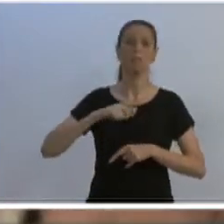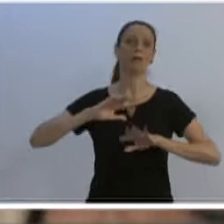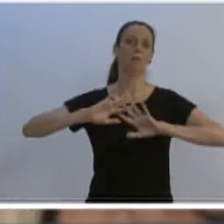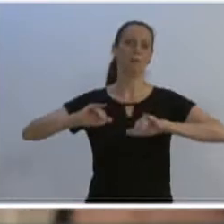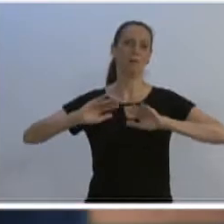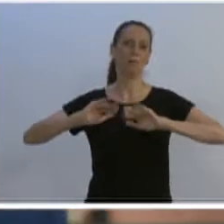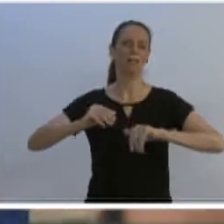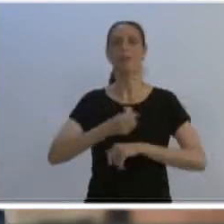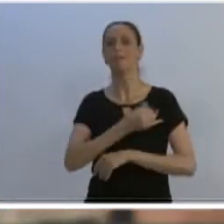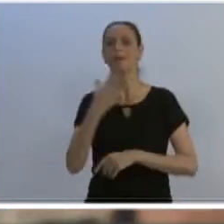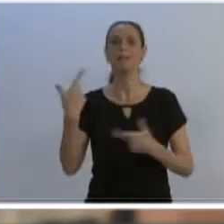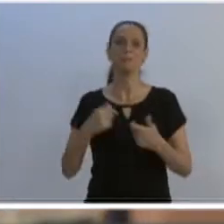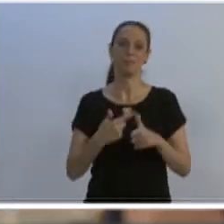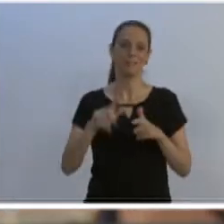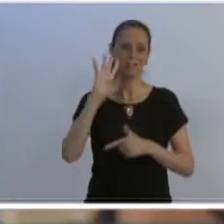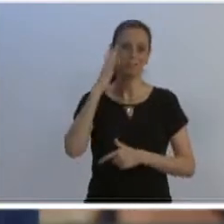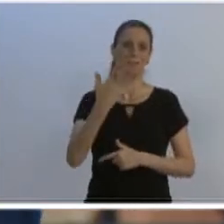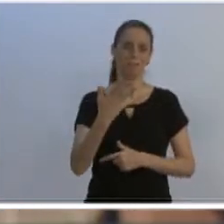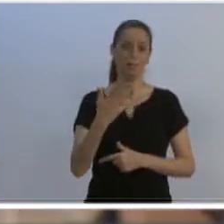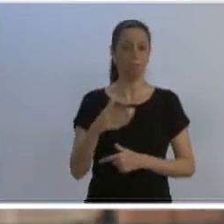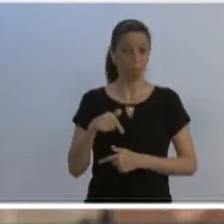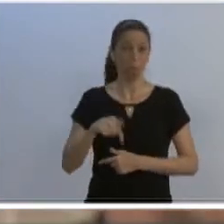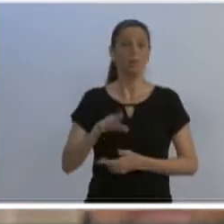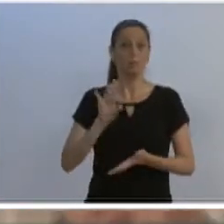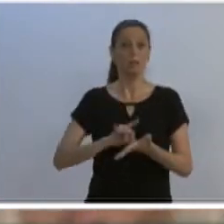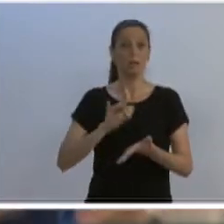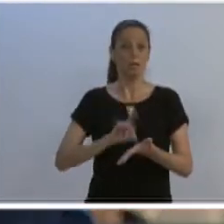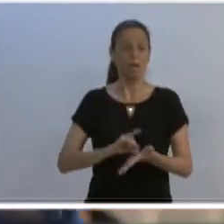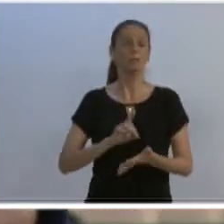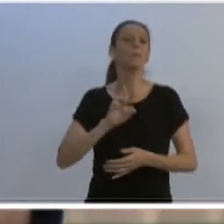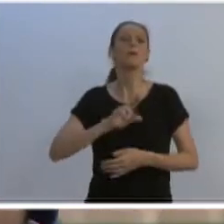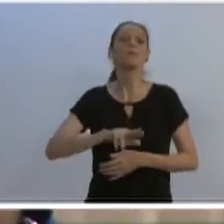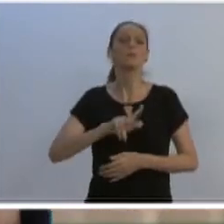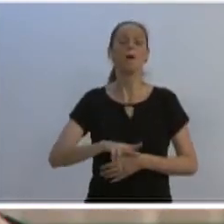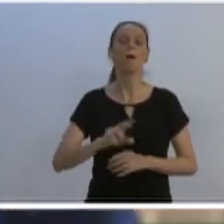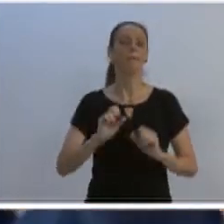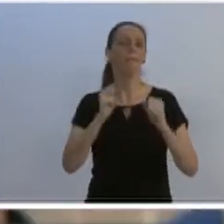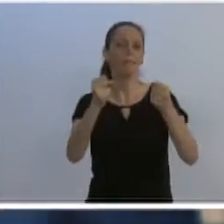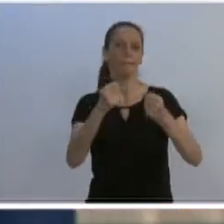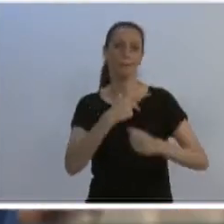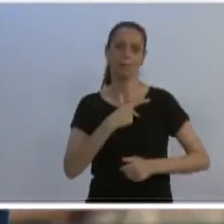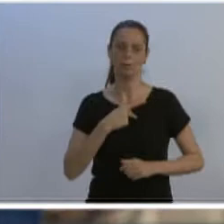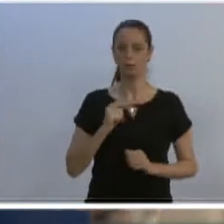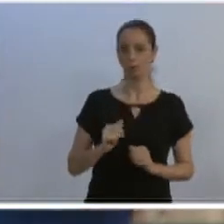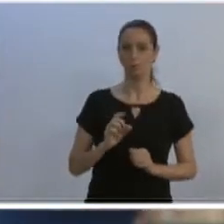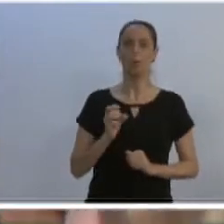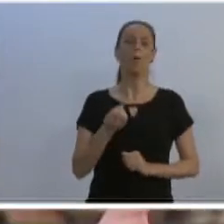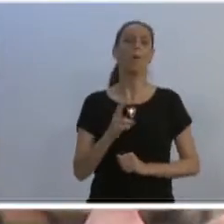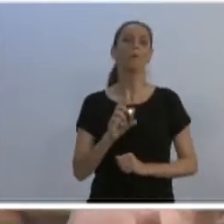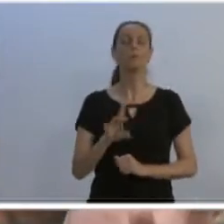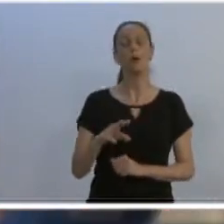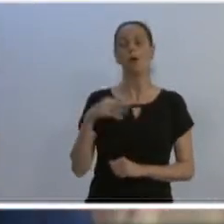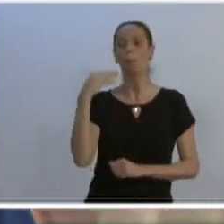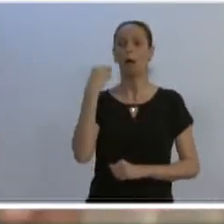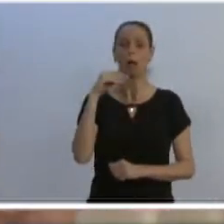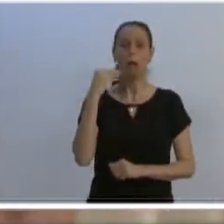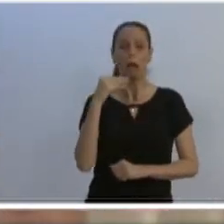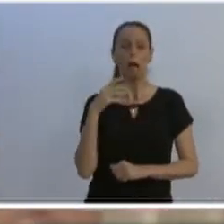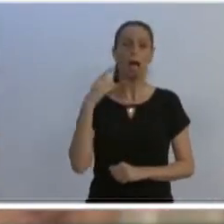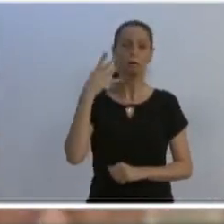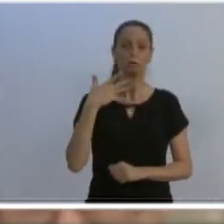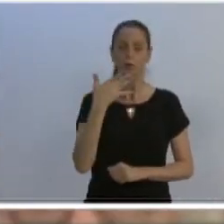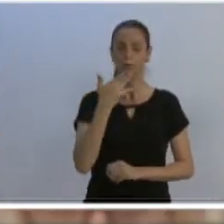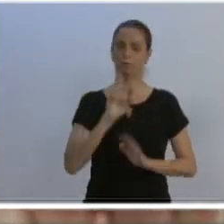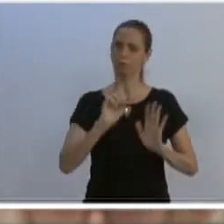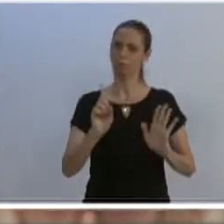estão acumuladas. Esse é mais do que um espaço de afirmação de bandeira, é mais do que um espaço de fazer discurso fácil para agradar lado. Eu não